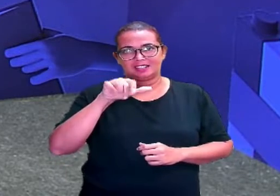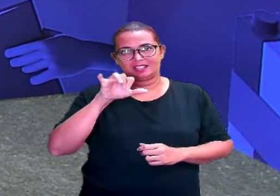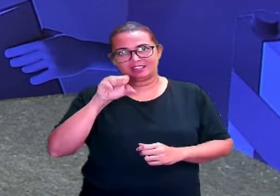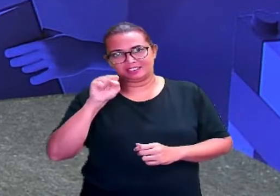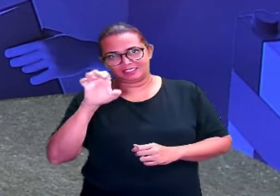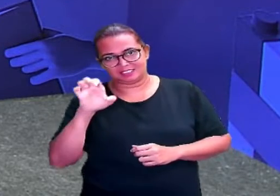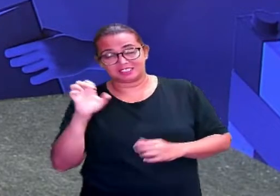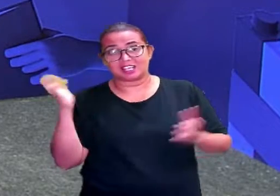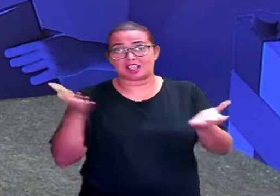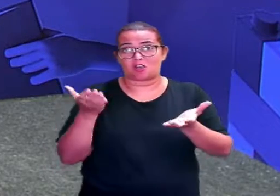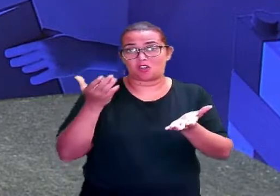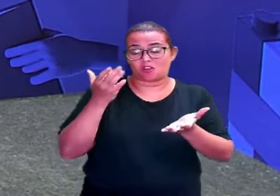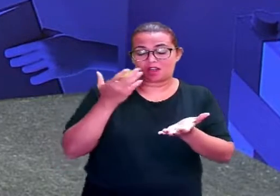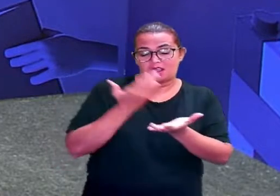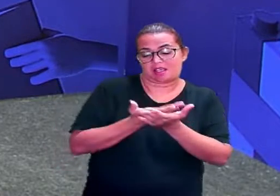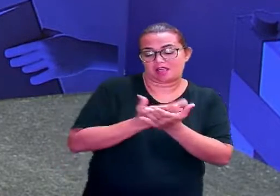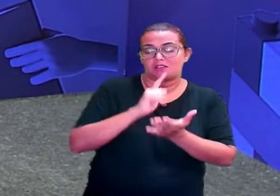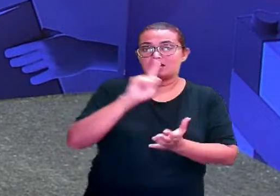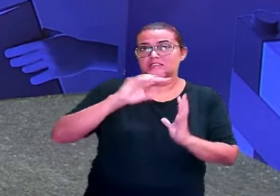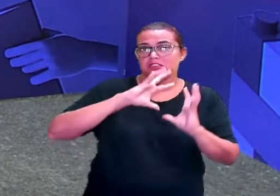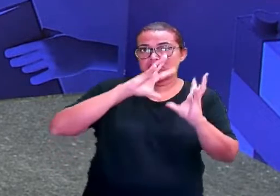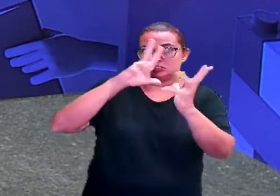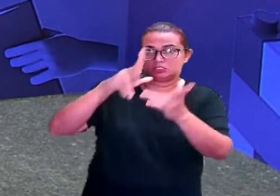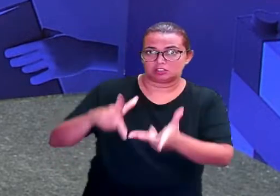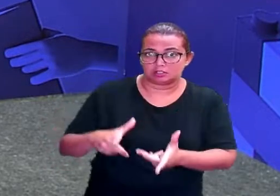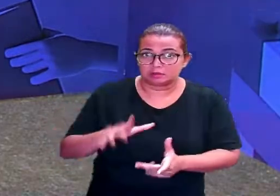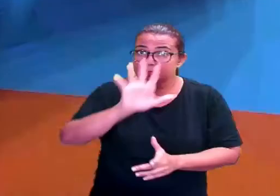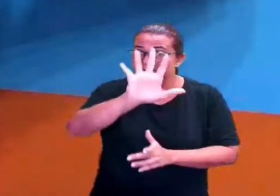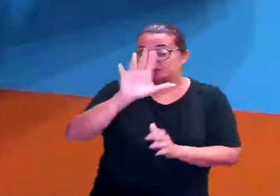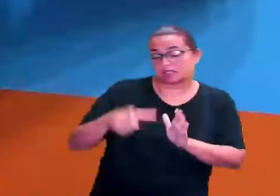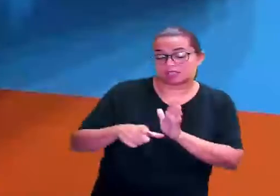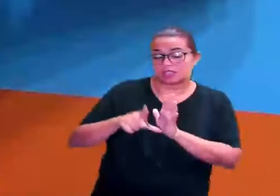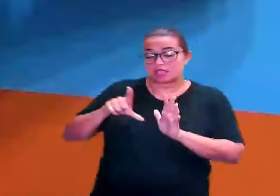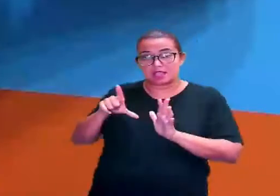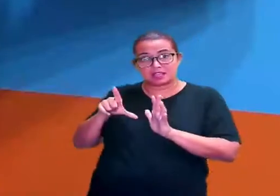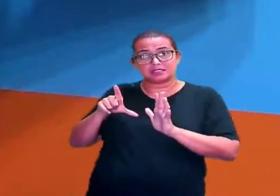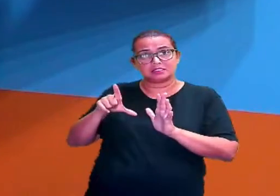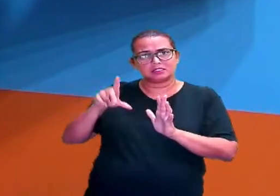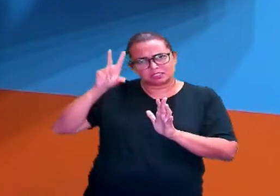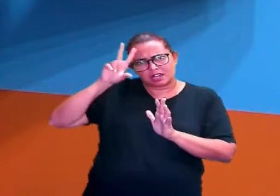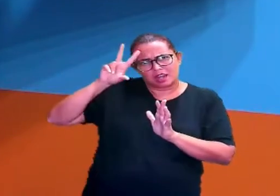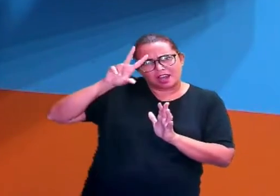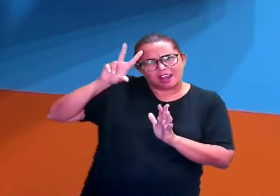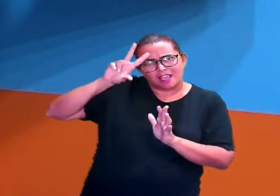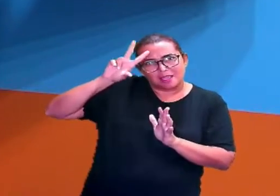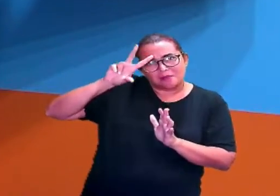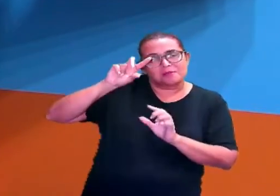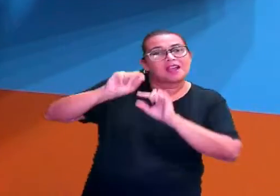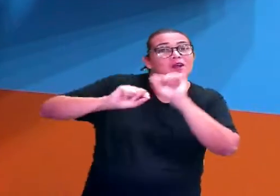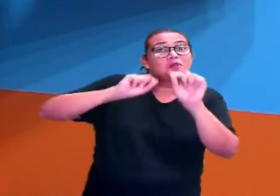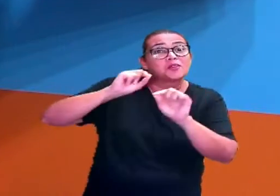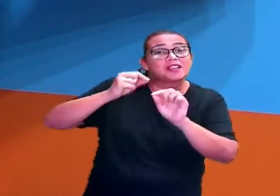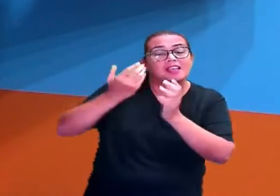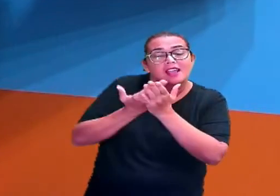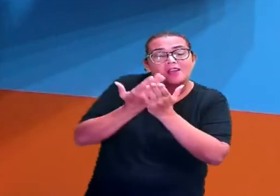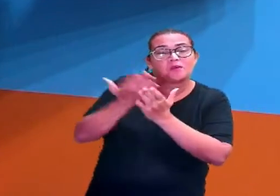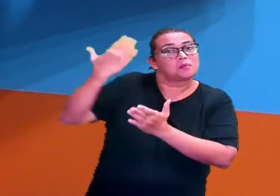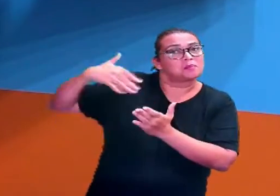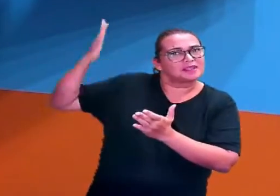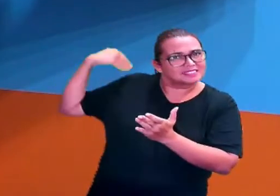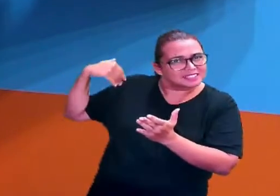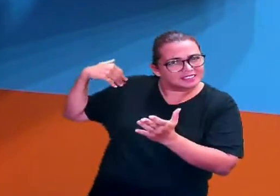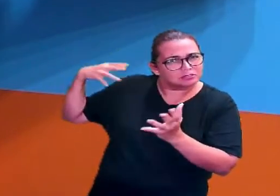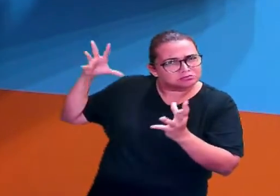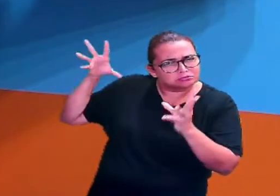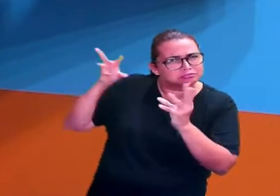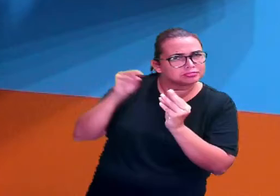de Geografia. Mas antes da gente começar a nossa aula, vamos ver o que foi que a gente viu na aula passada?